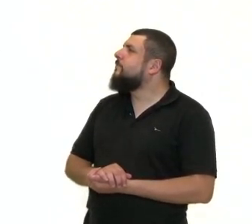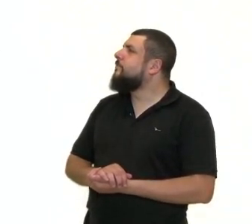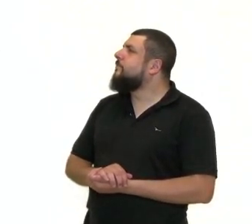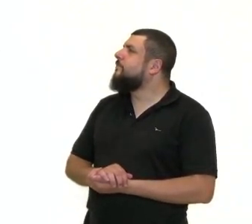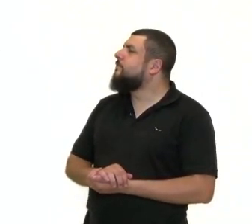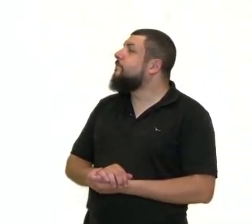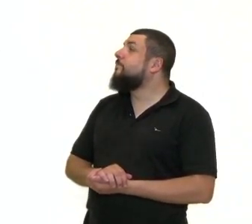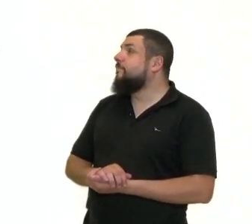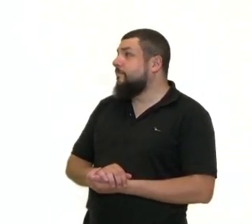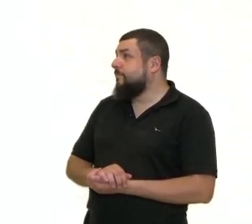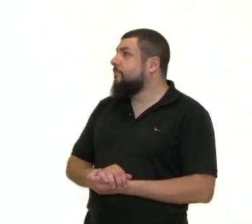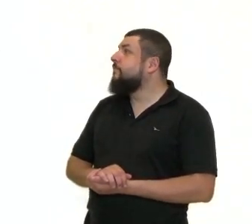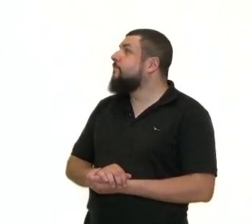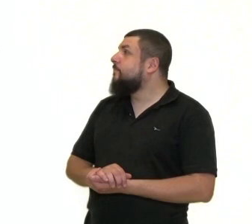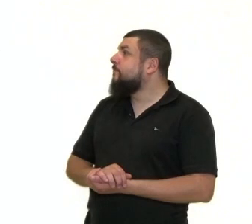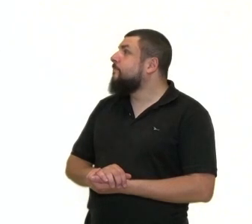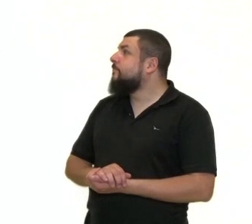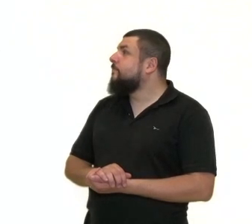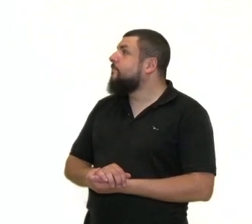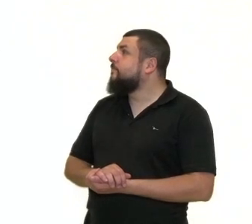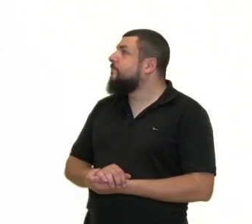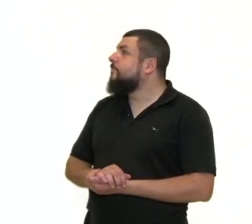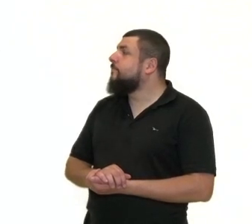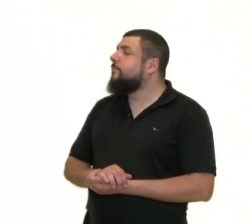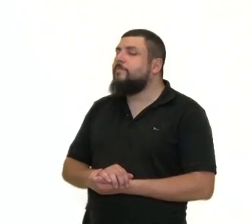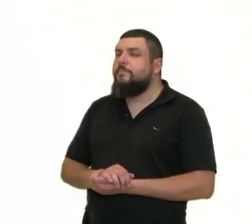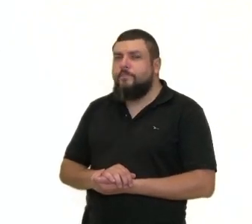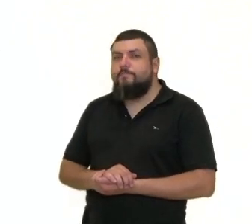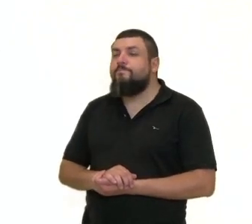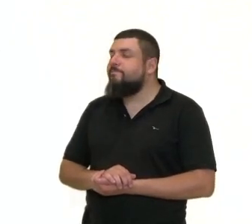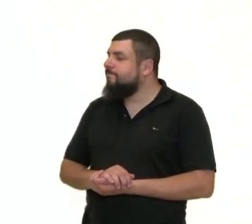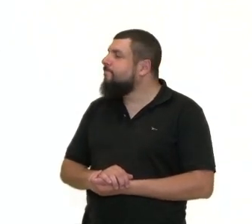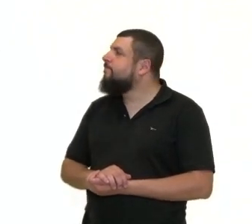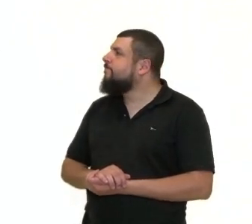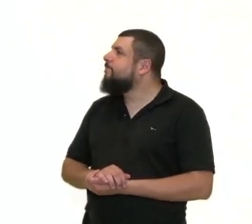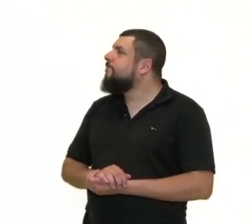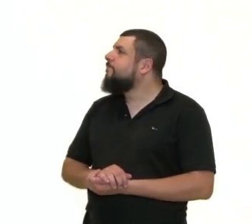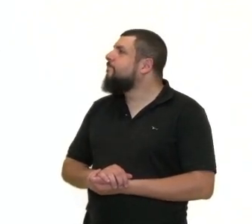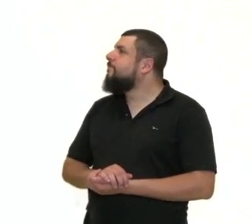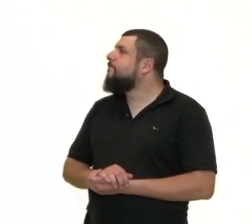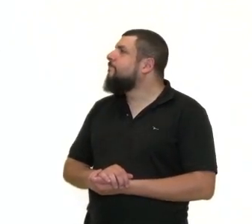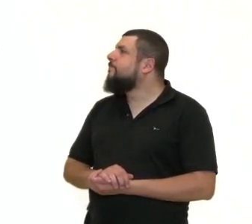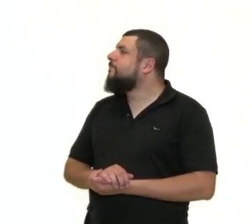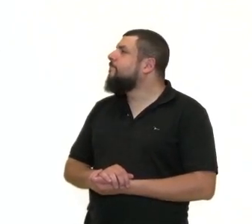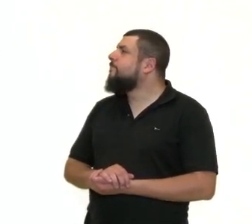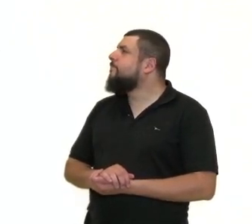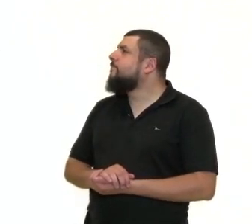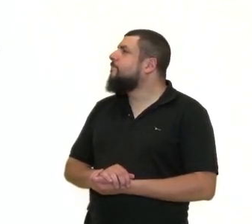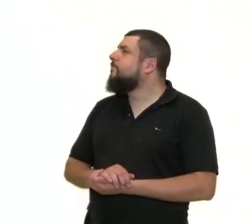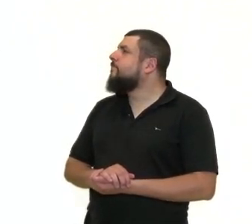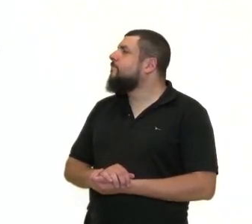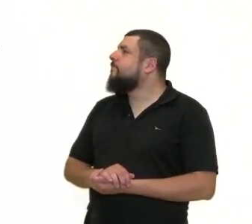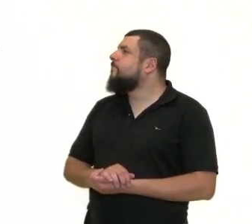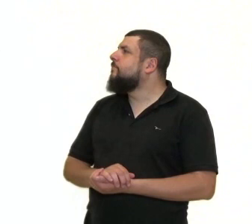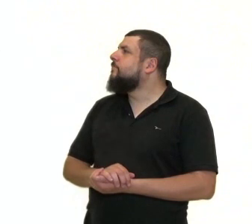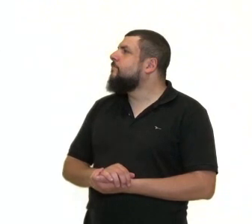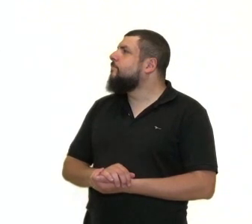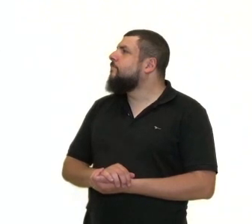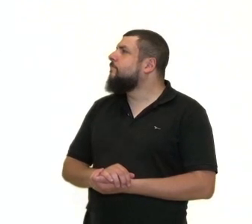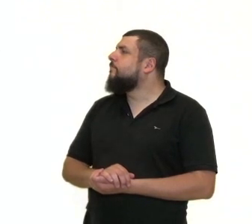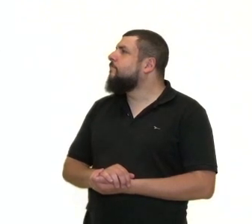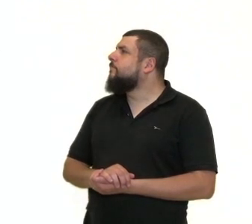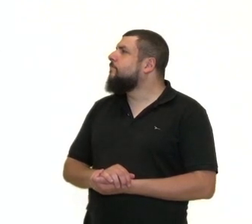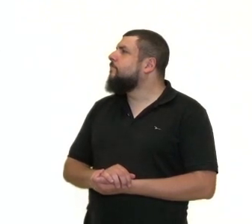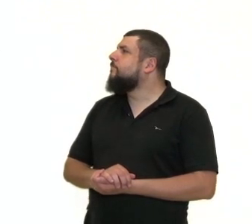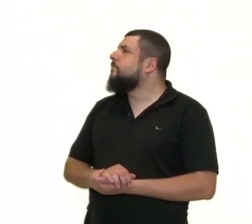esse atendimento gratuitamente. Nota-se que o texto utiliza a impessoalização da linguagem, marcada